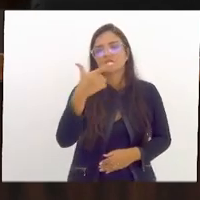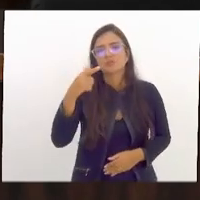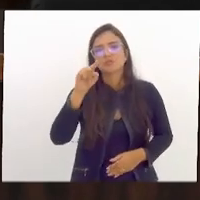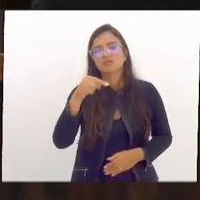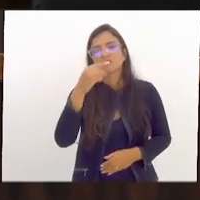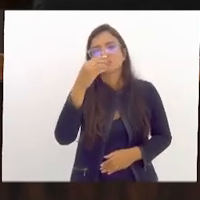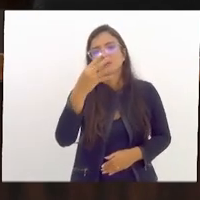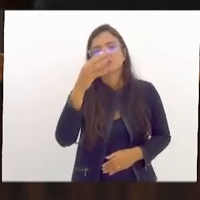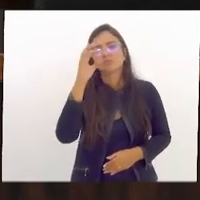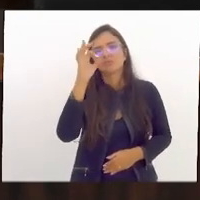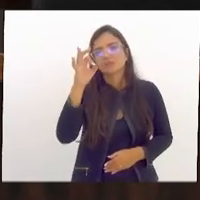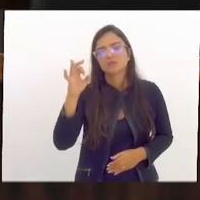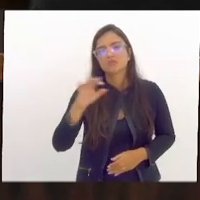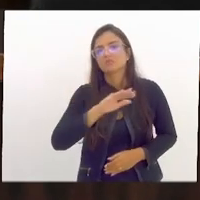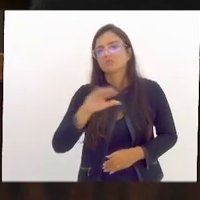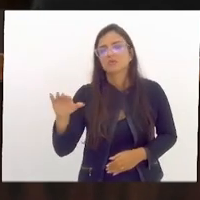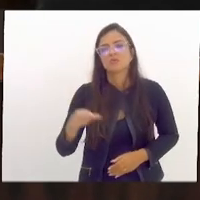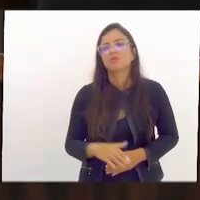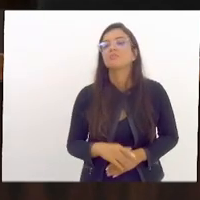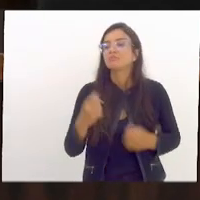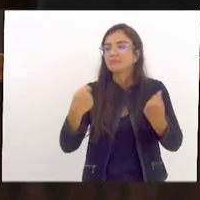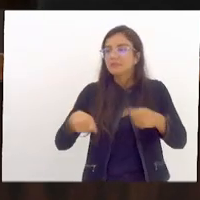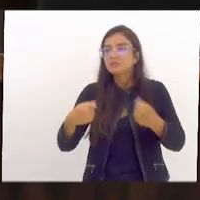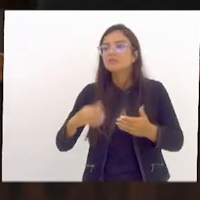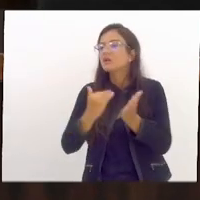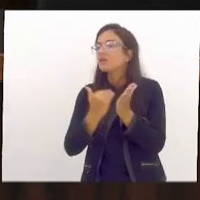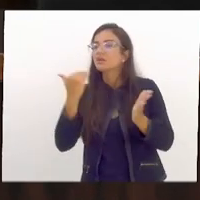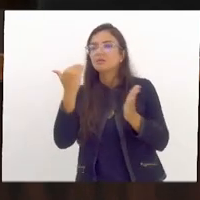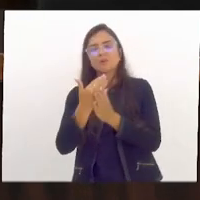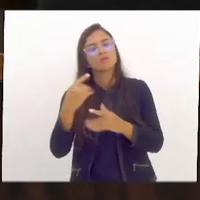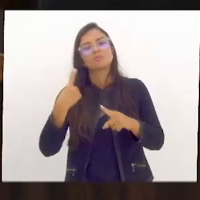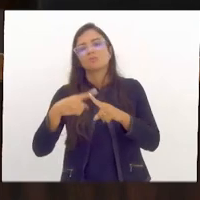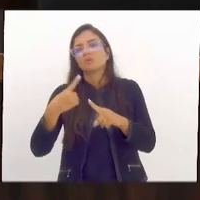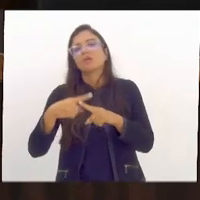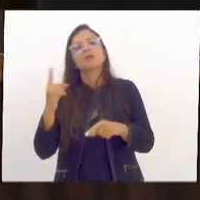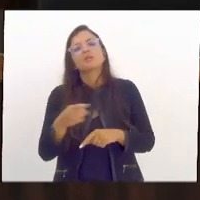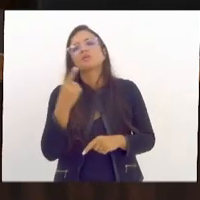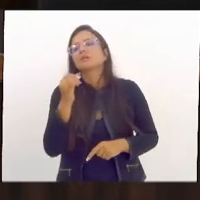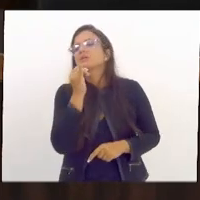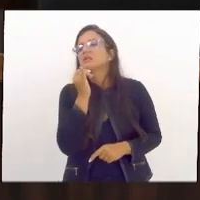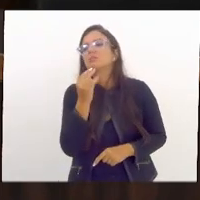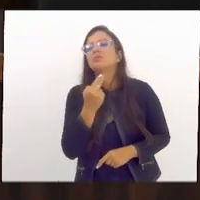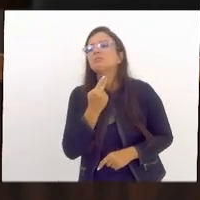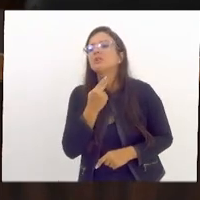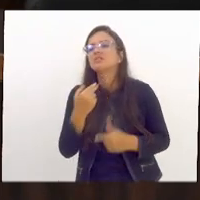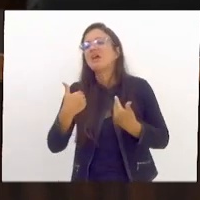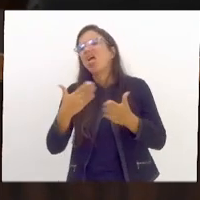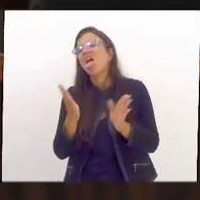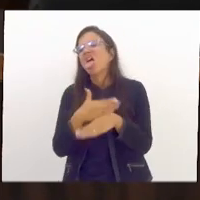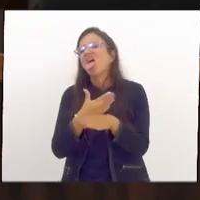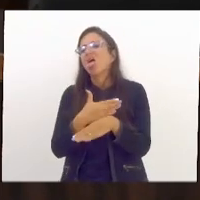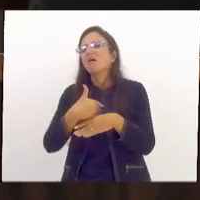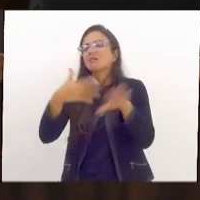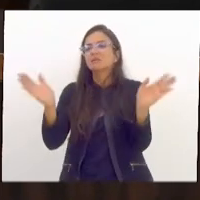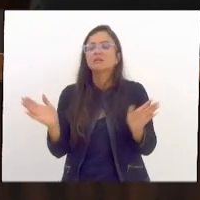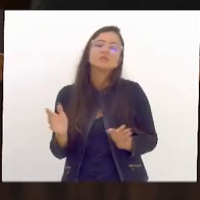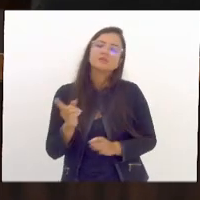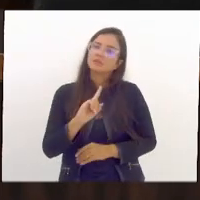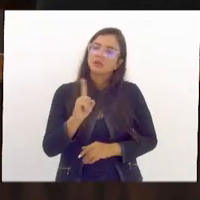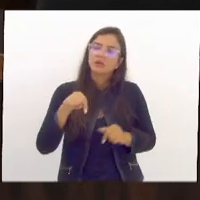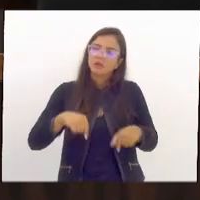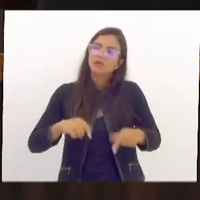precisa realmente massificar isso, porque a gente não pode deixar acontecer também na nossa casa